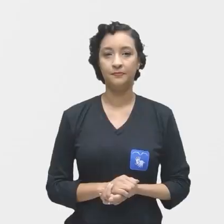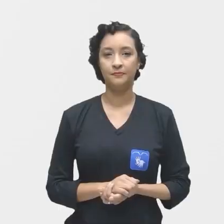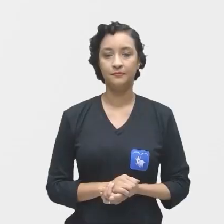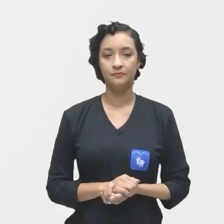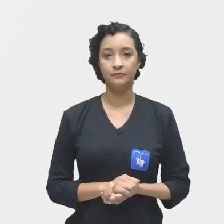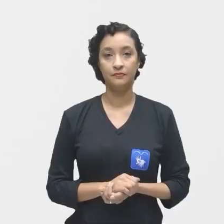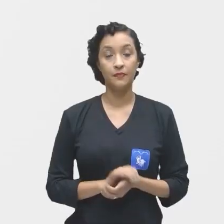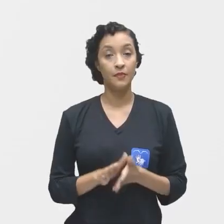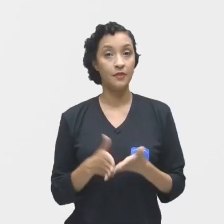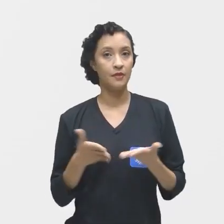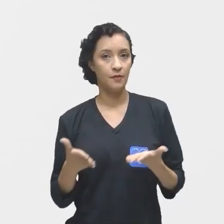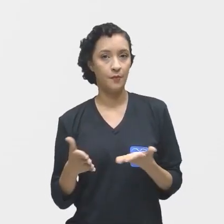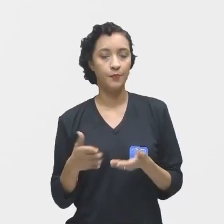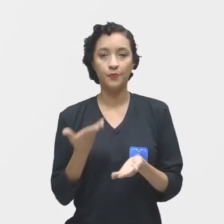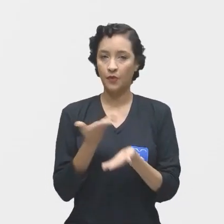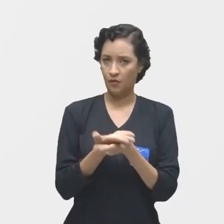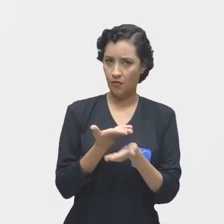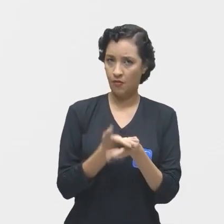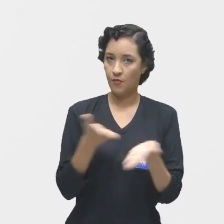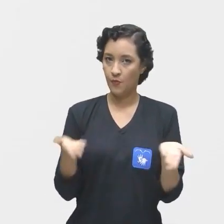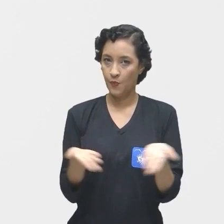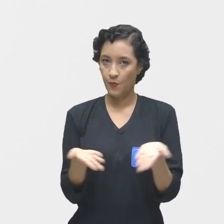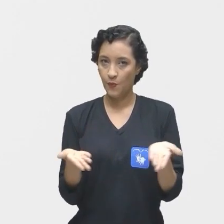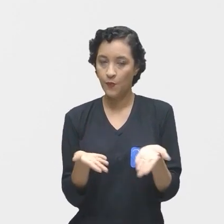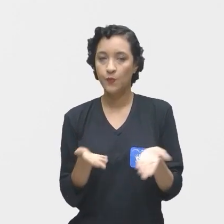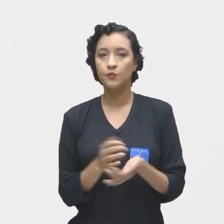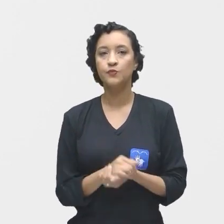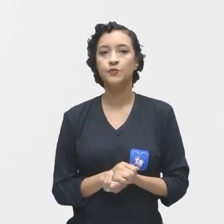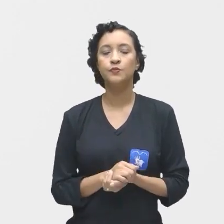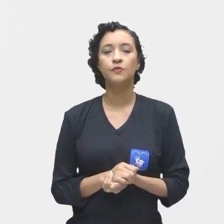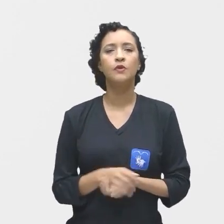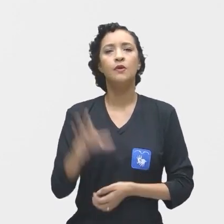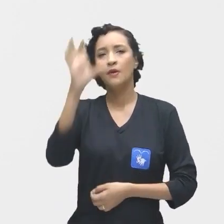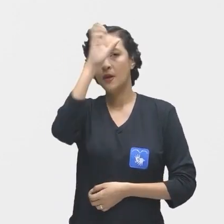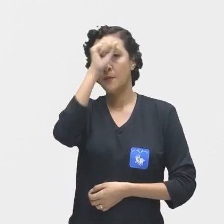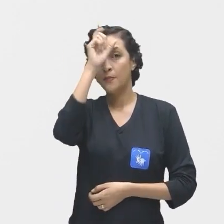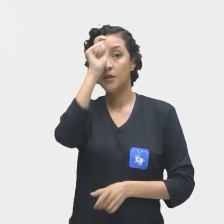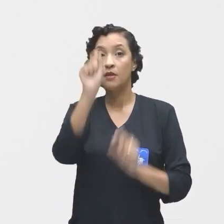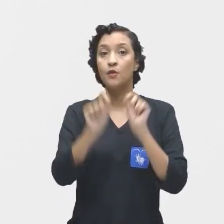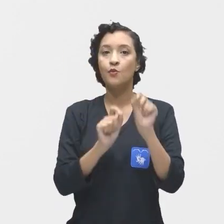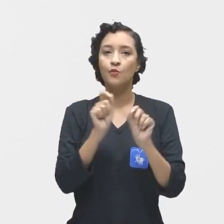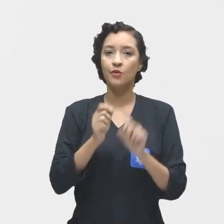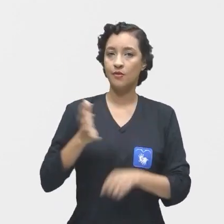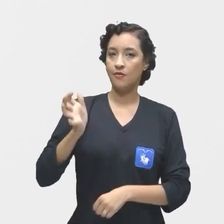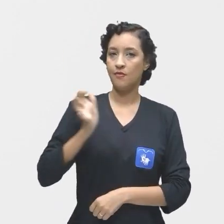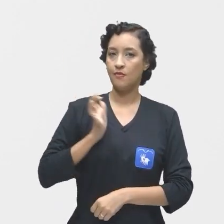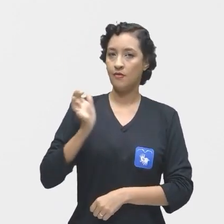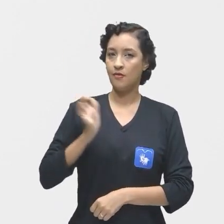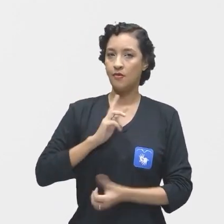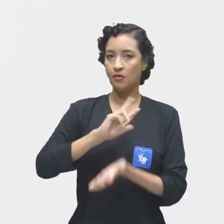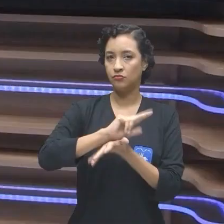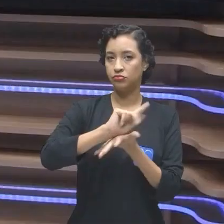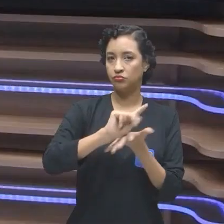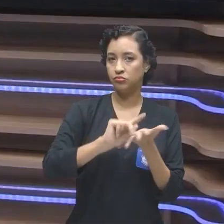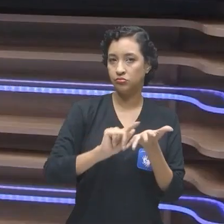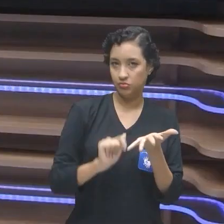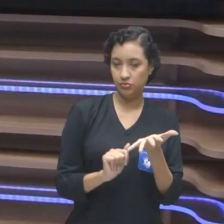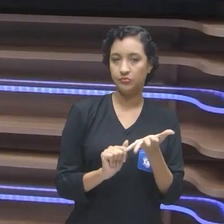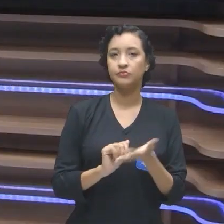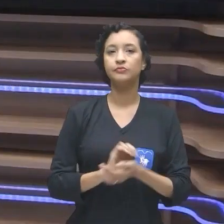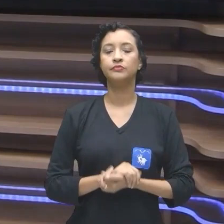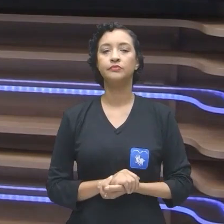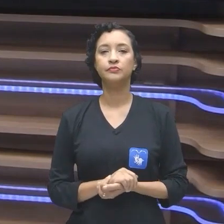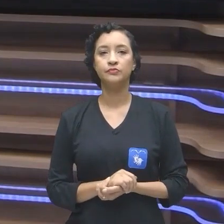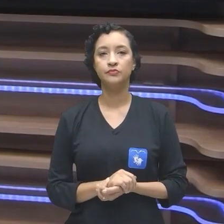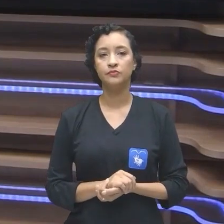Bem, na nossa aula de hoje nós vamos falar sobre riquezas. Sobre recursos geradores de riquezas.